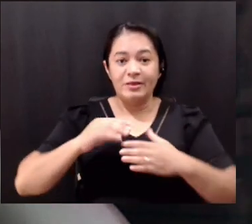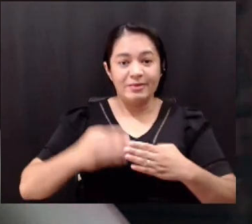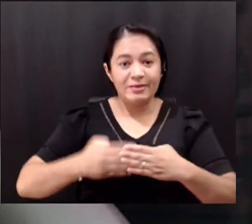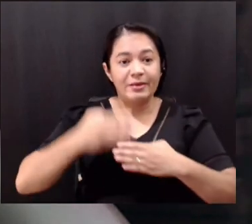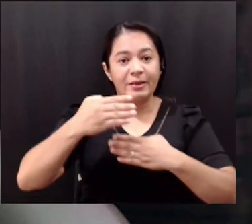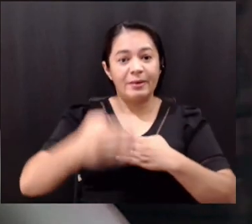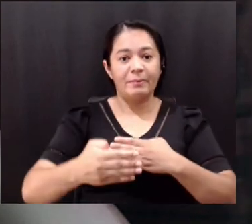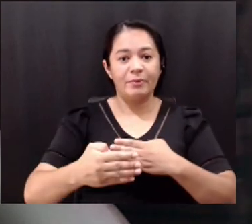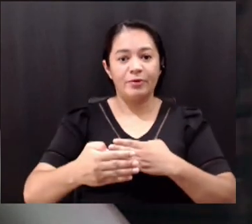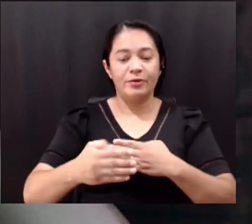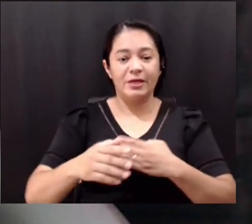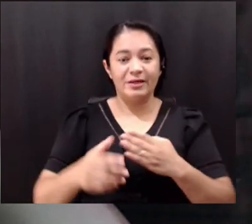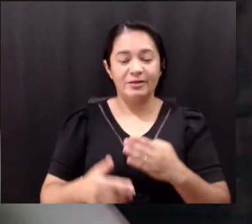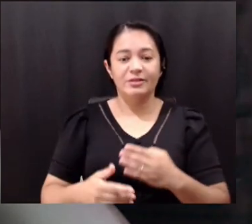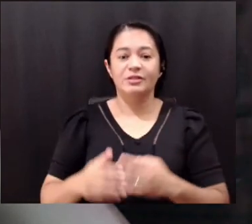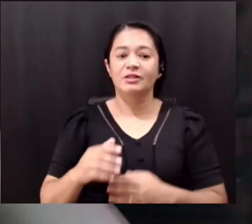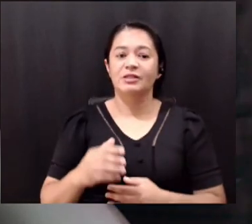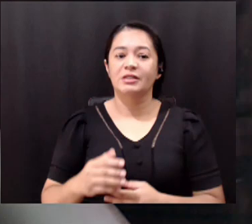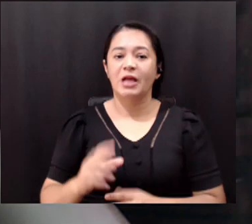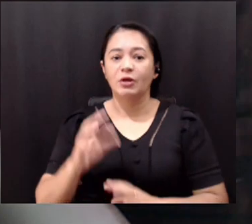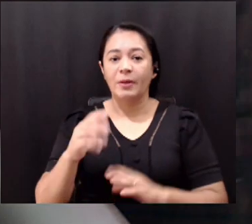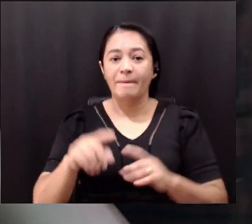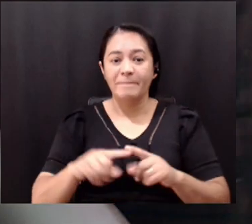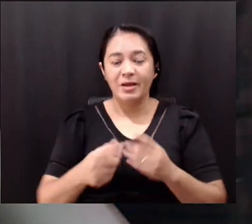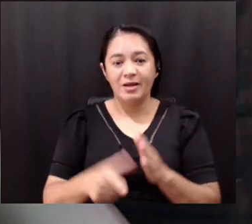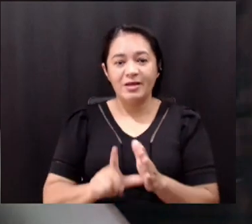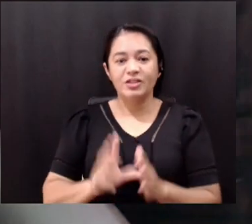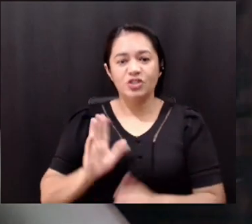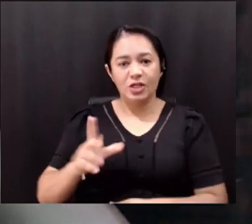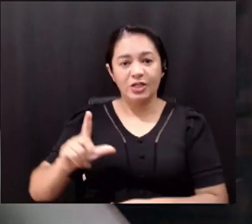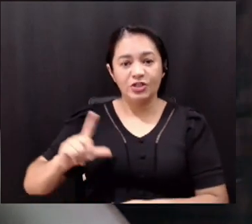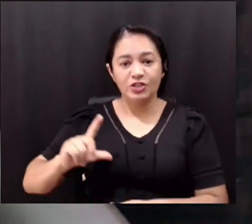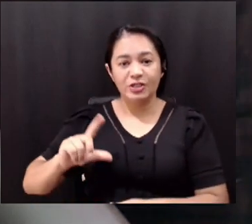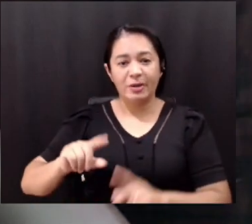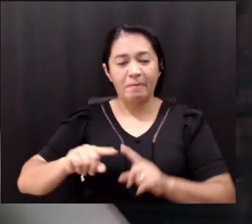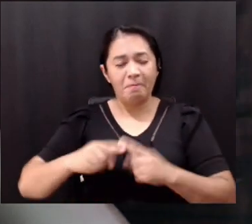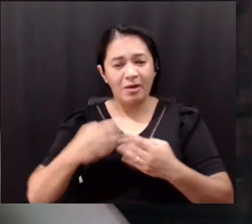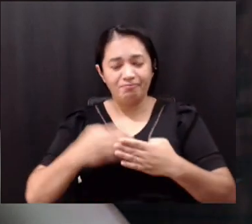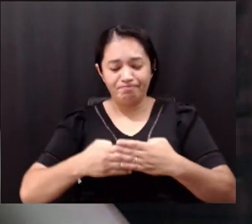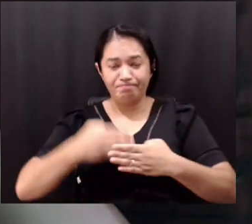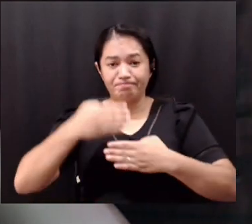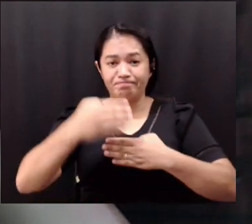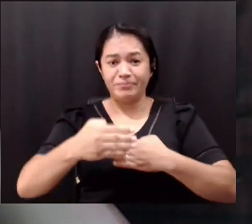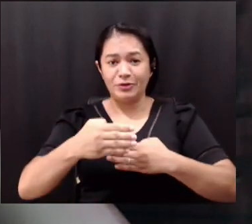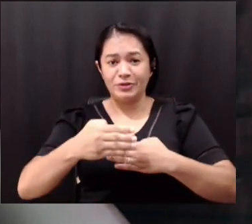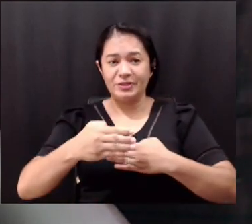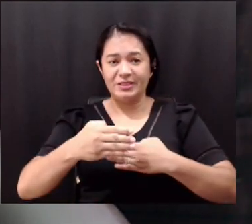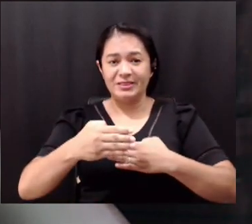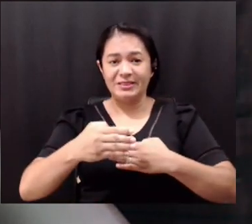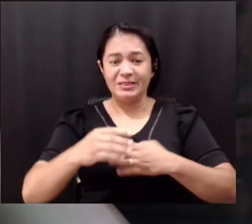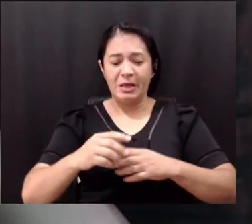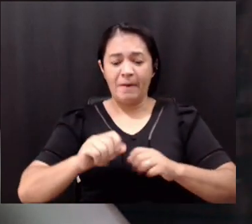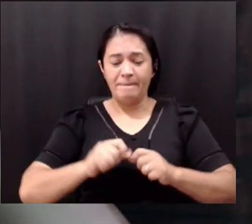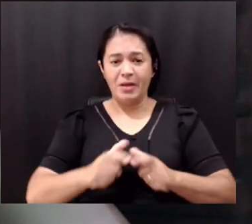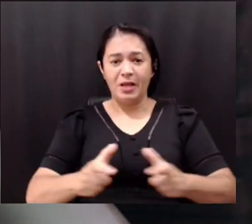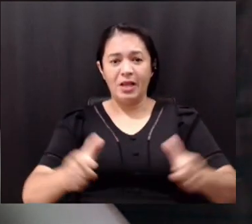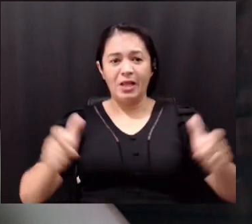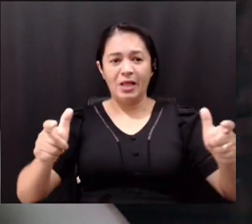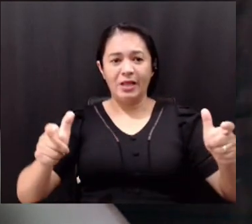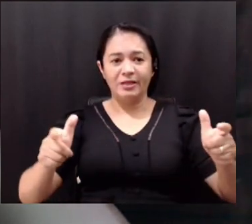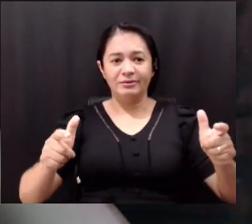da pandemia, mas pós-pandemia, Sim. tanto que o burnout, ele é uma consequência de quem é workaholic e